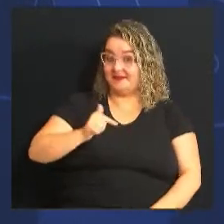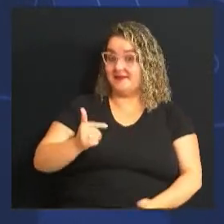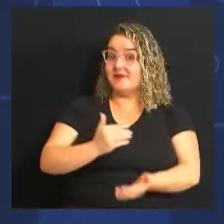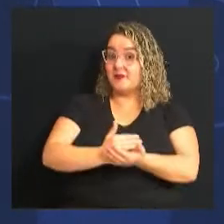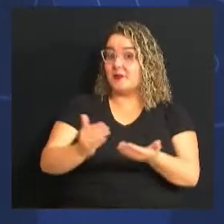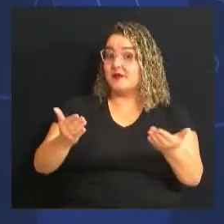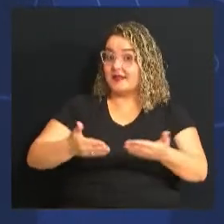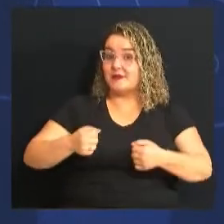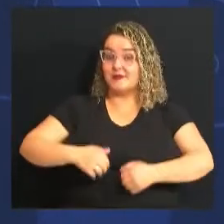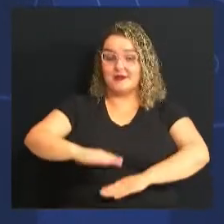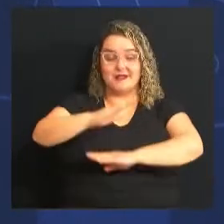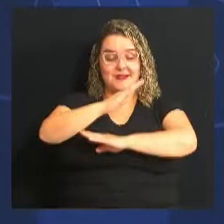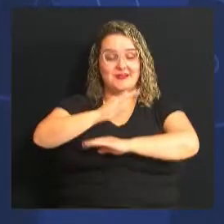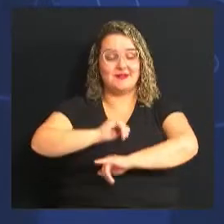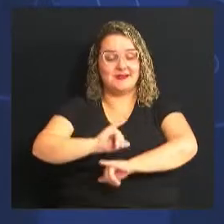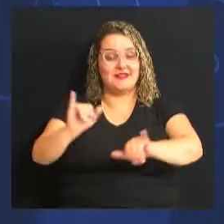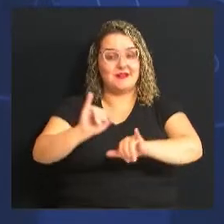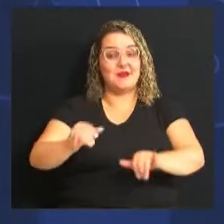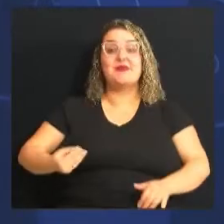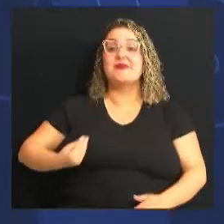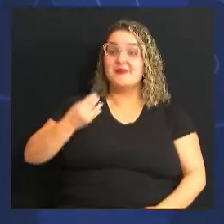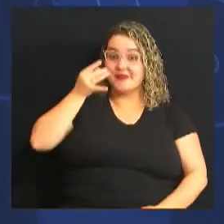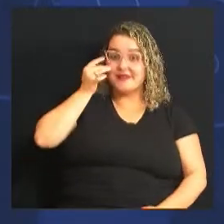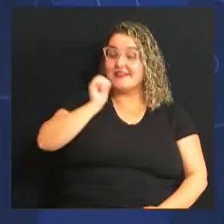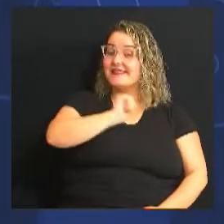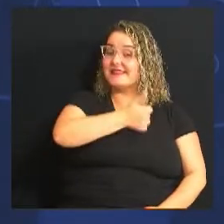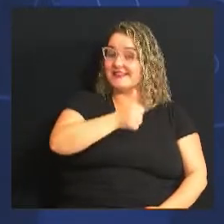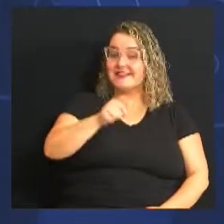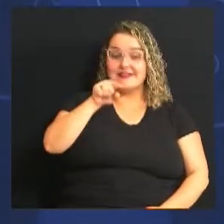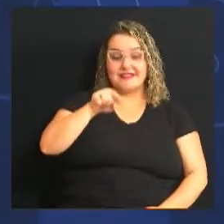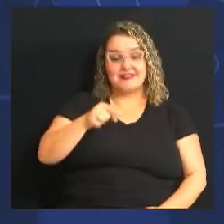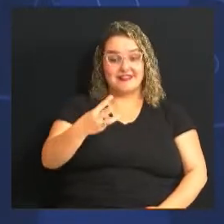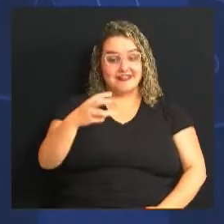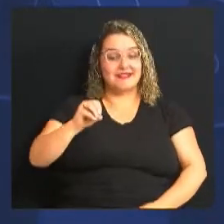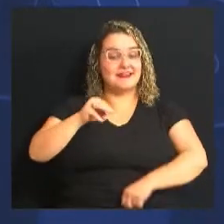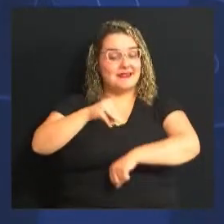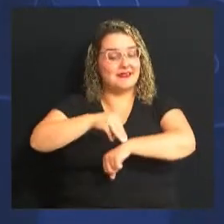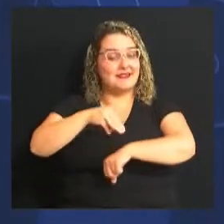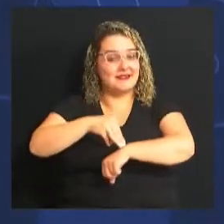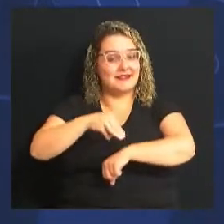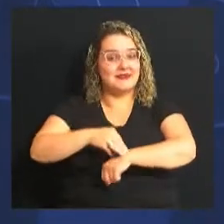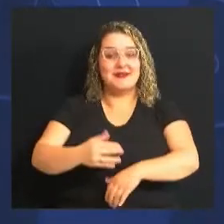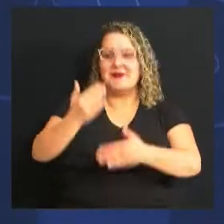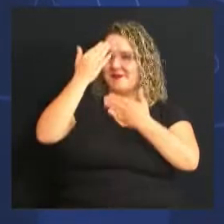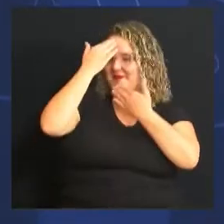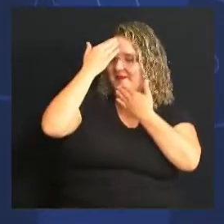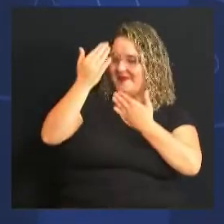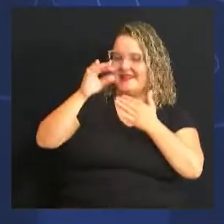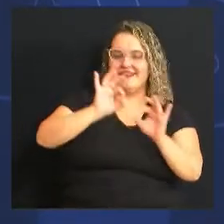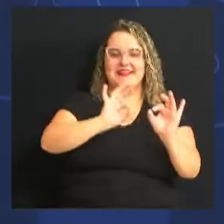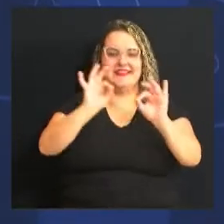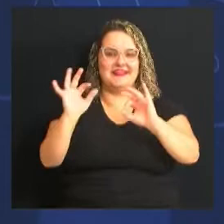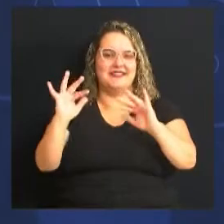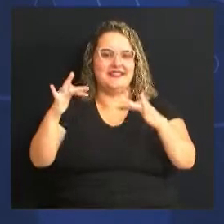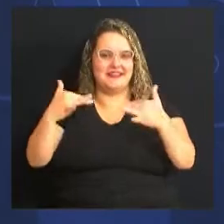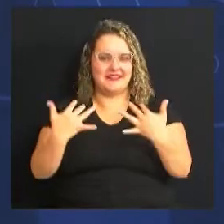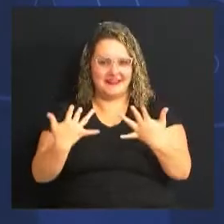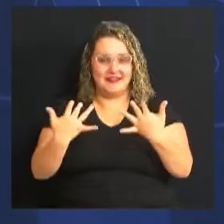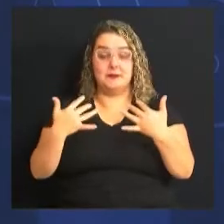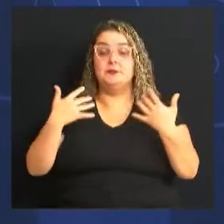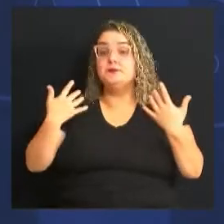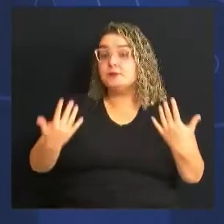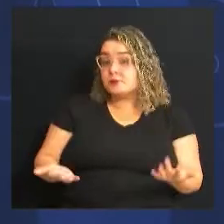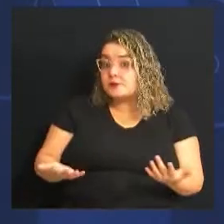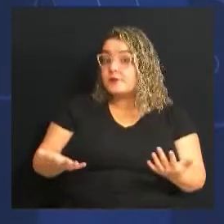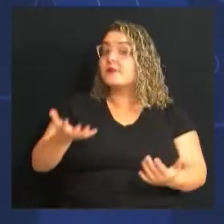Câmara Notícia ao vivo, 11 horas mais 30 minutos. Muito obrigado pela sua companhia, pela sua audiência.